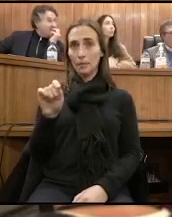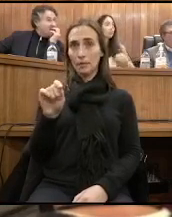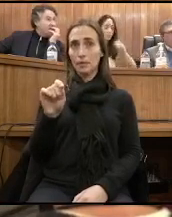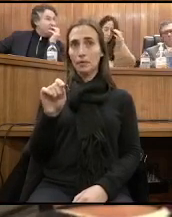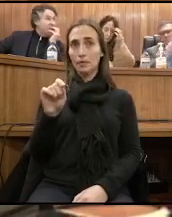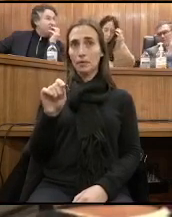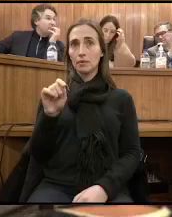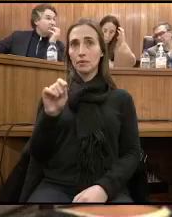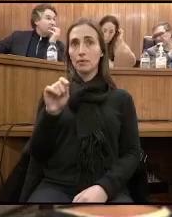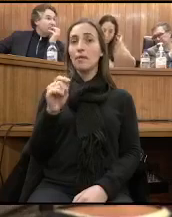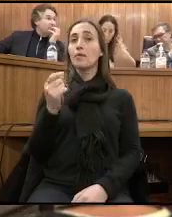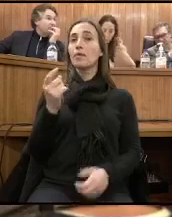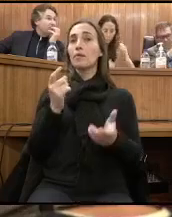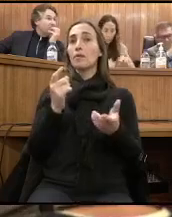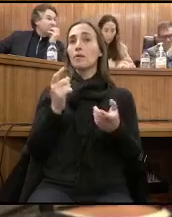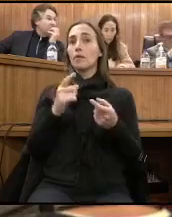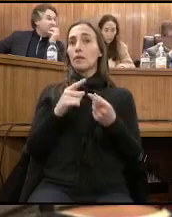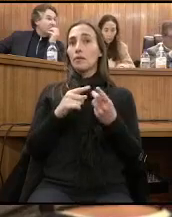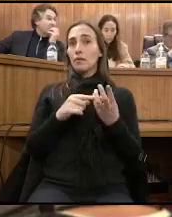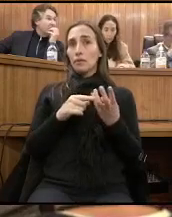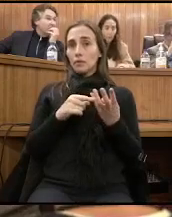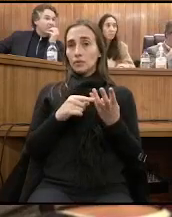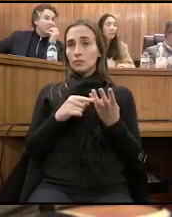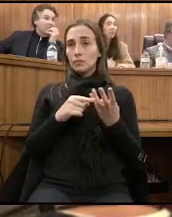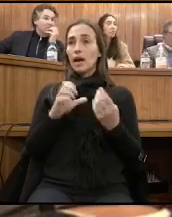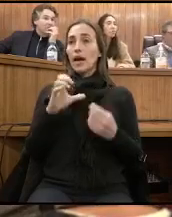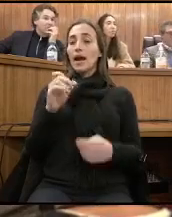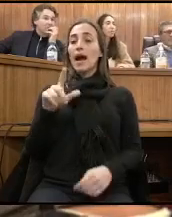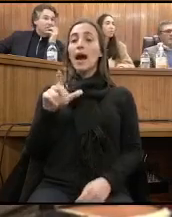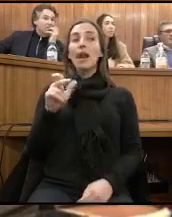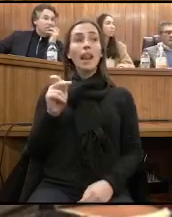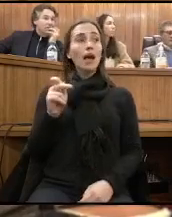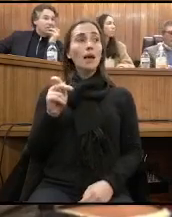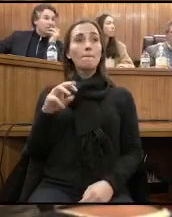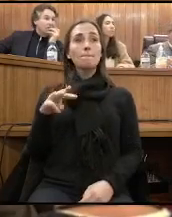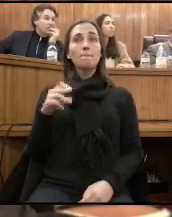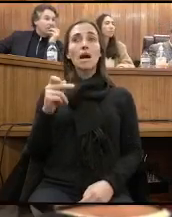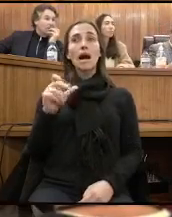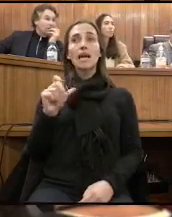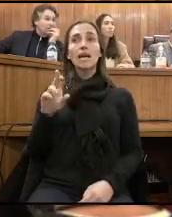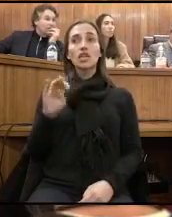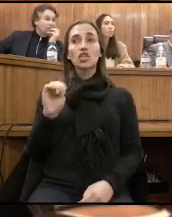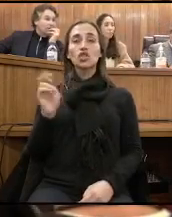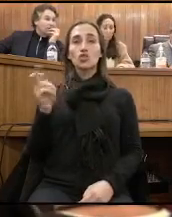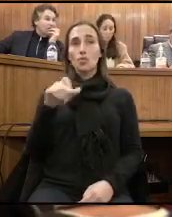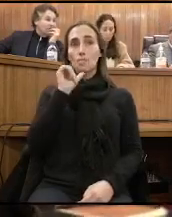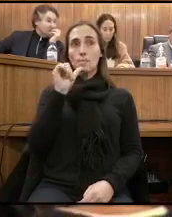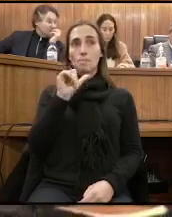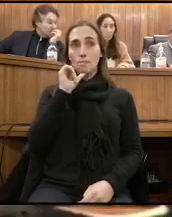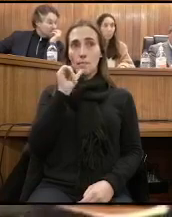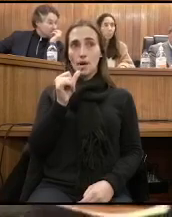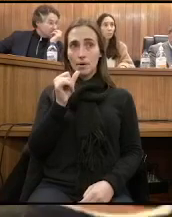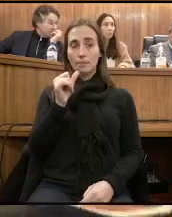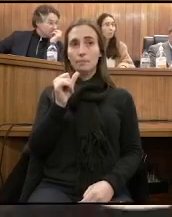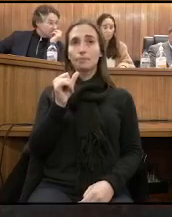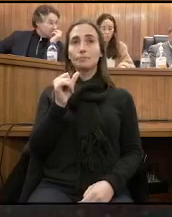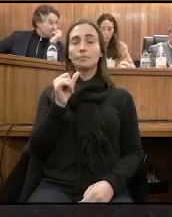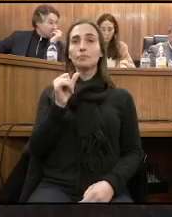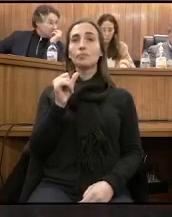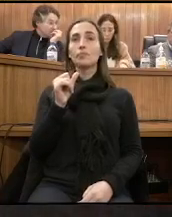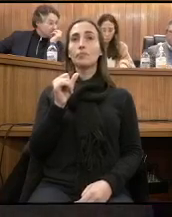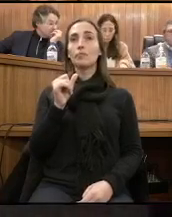Portanto. Entretanto, Carla Marques ainda não chegou.